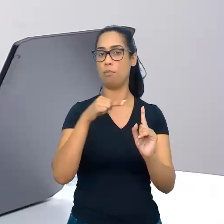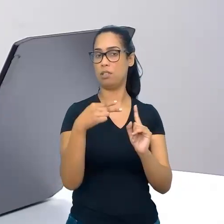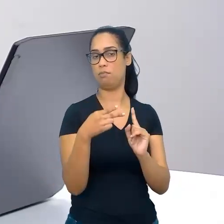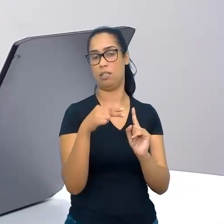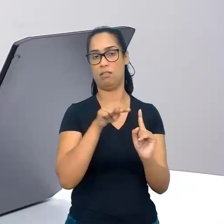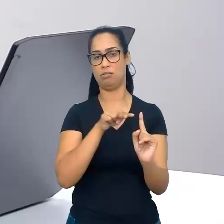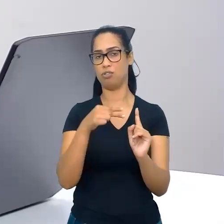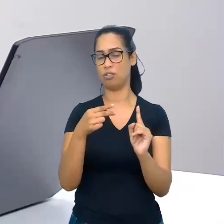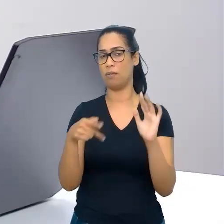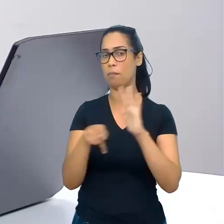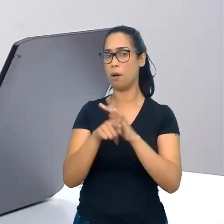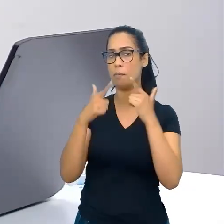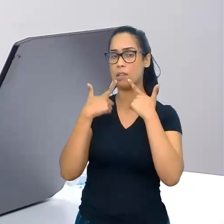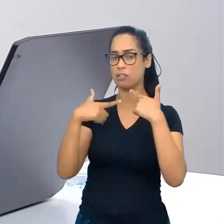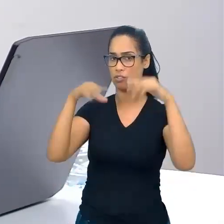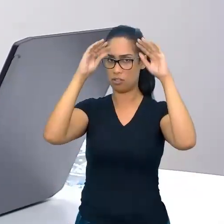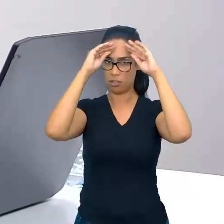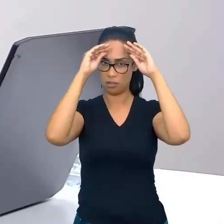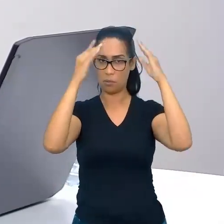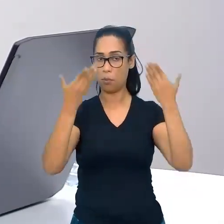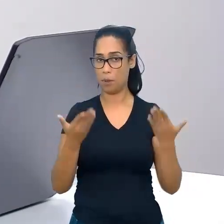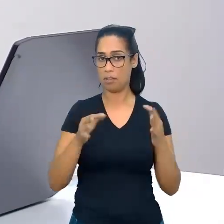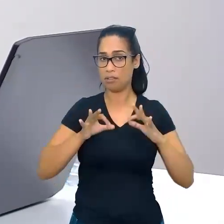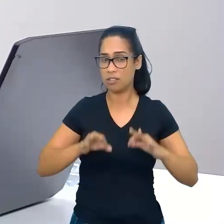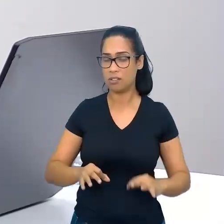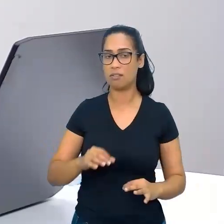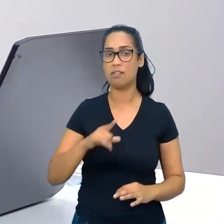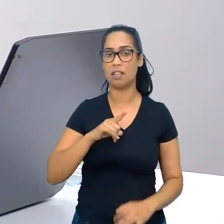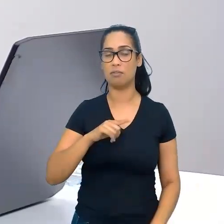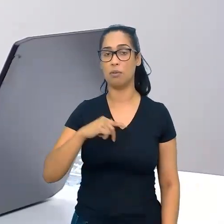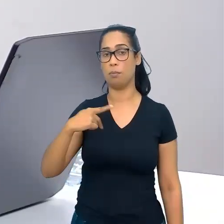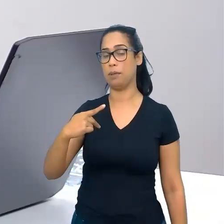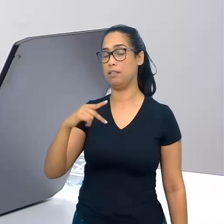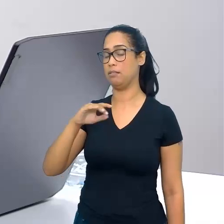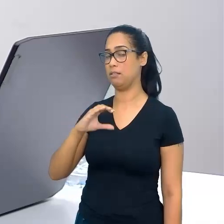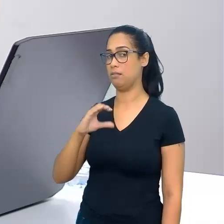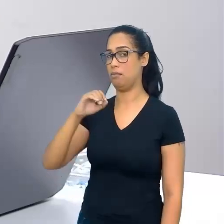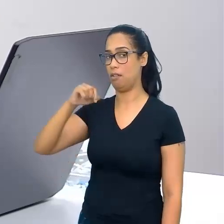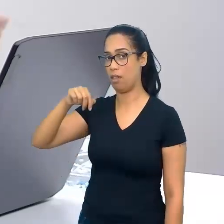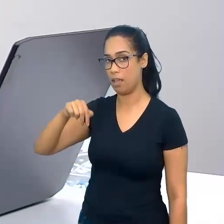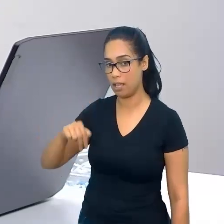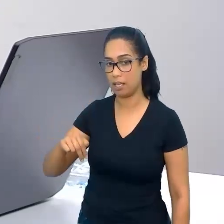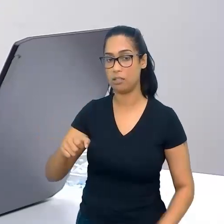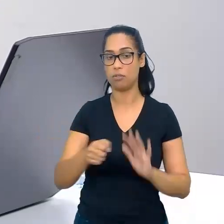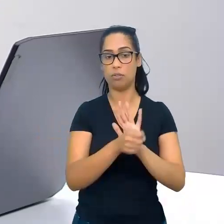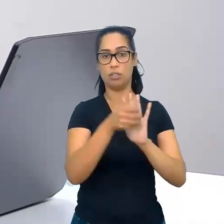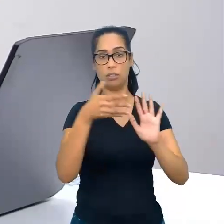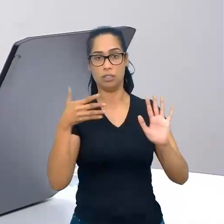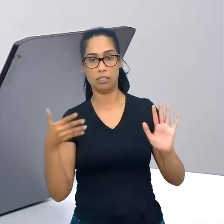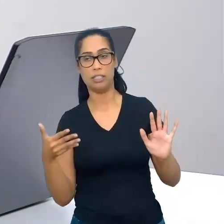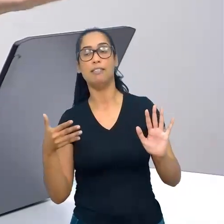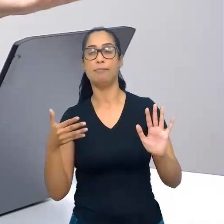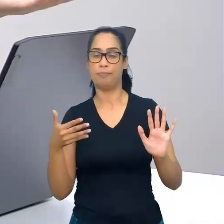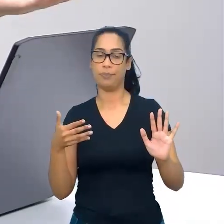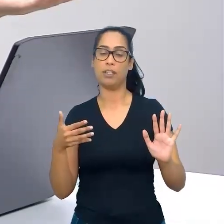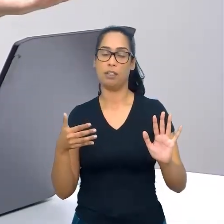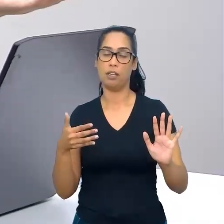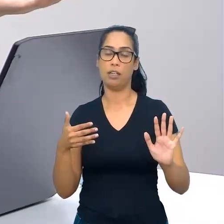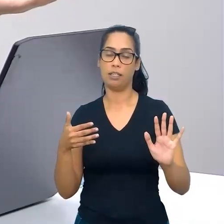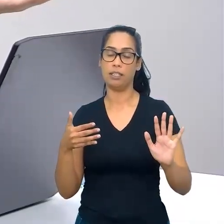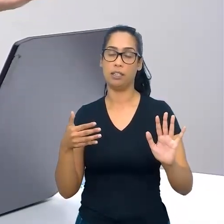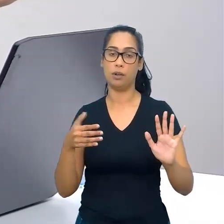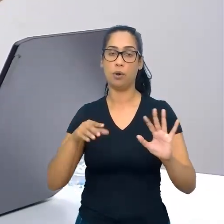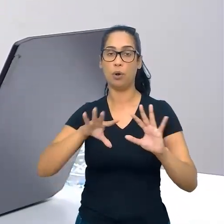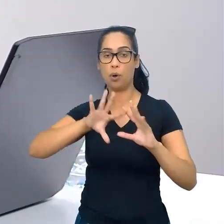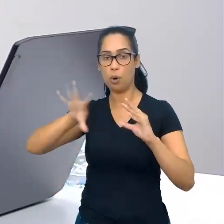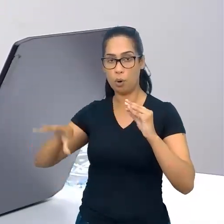desde os pcns né o currículo Paulista reitera a bncc que reitera os pcns da linguagem